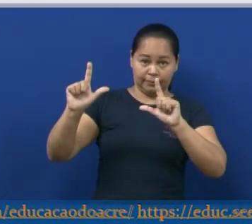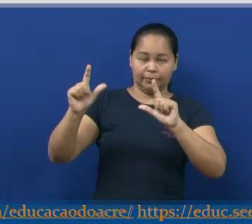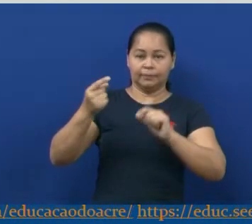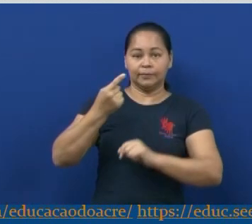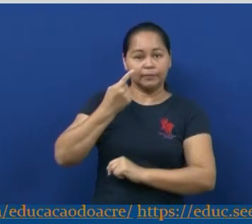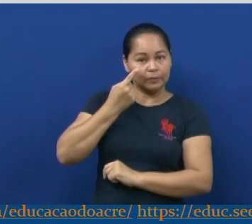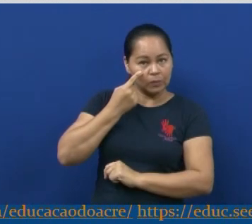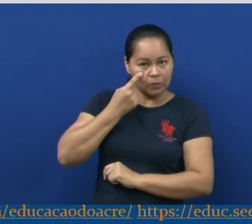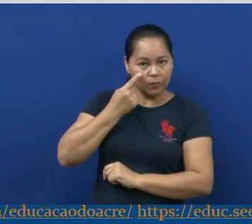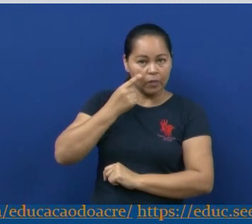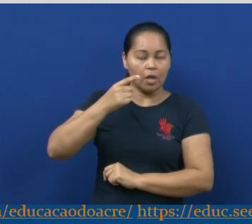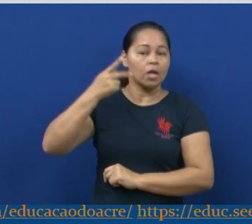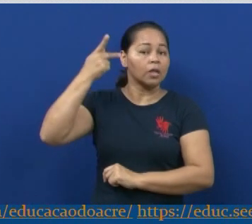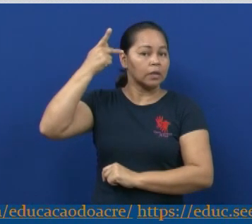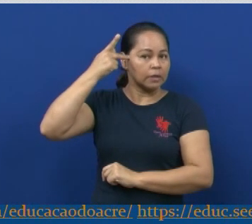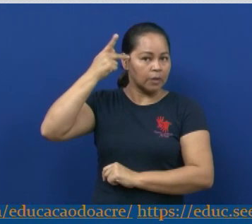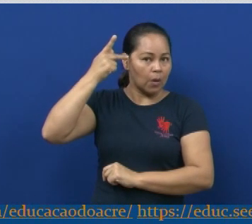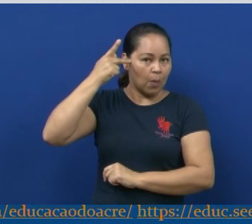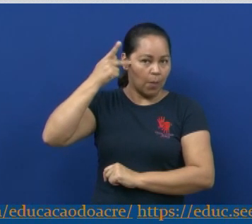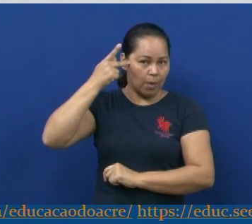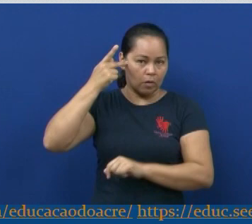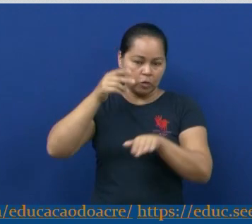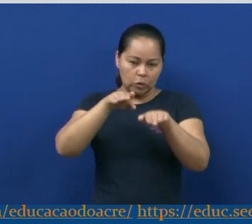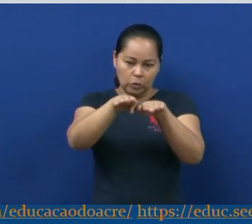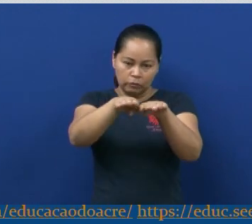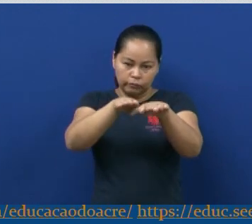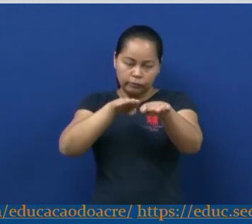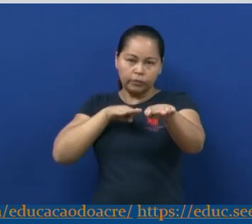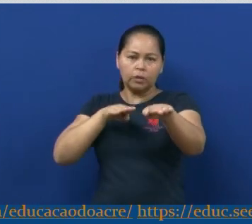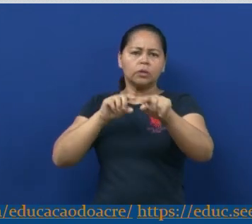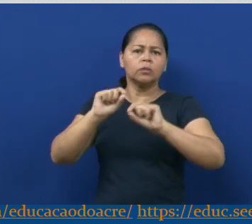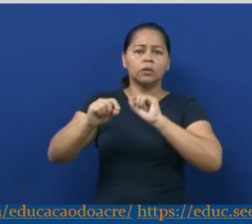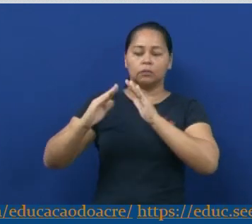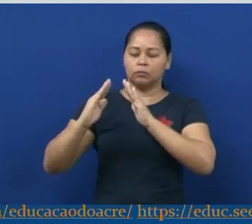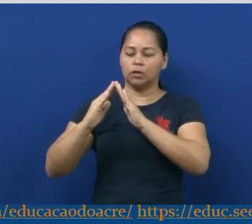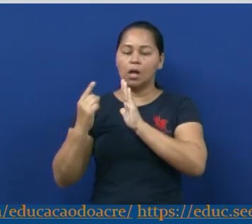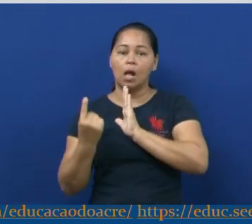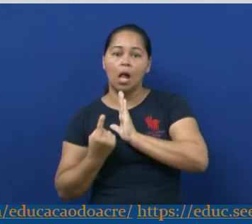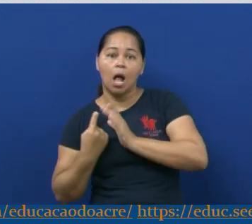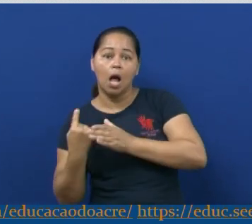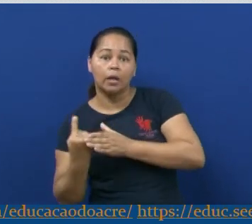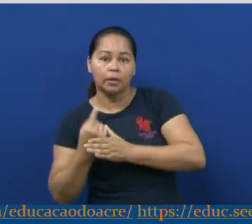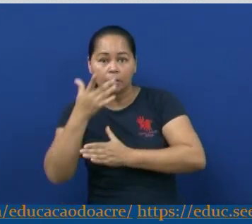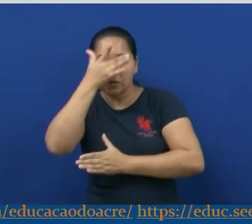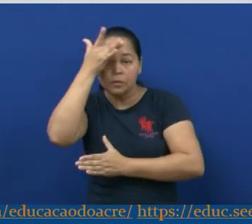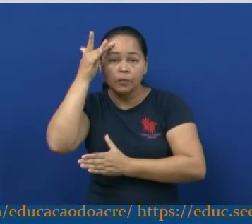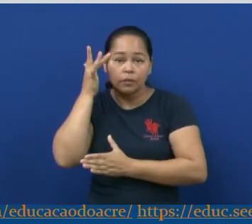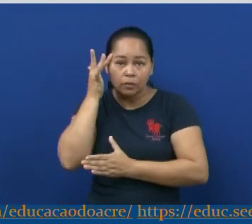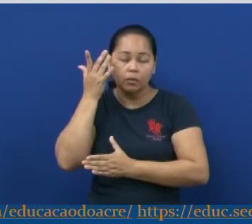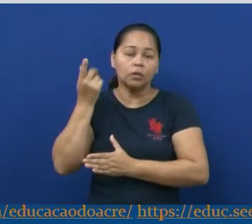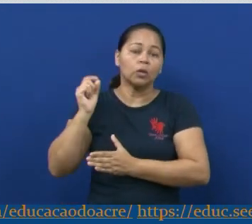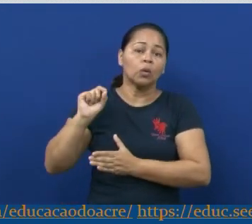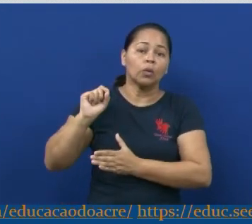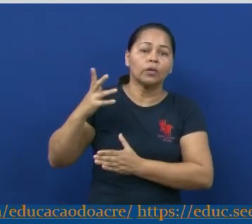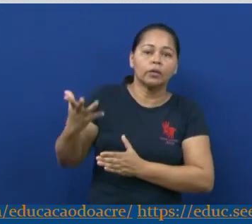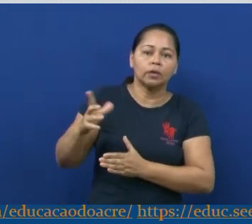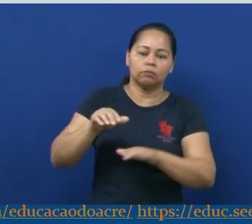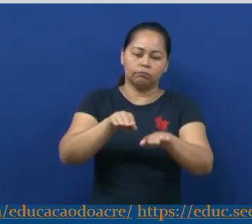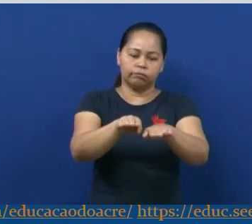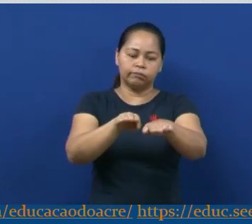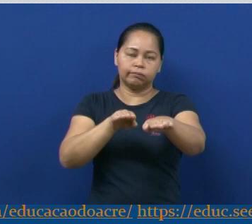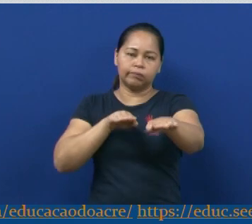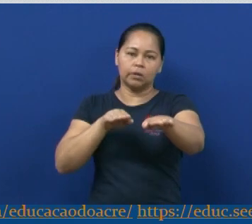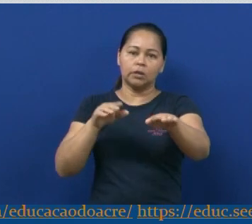uma foto da cidade de São Paulo, no período de isolamento, onde mostra uma sensível diferença no